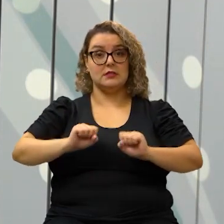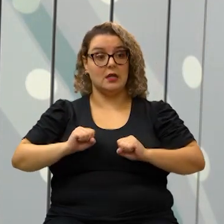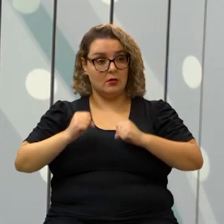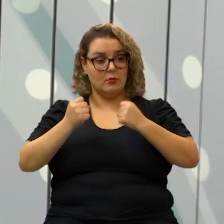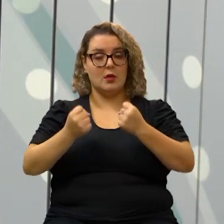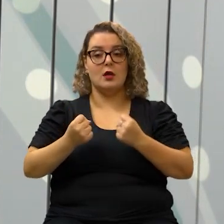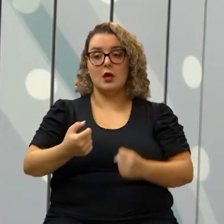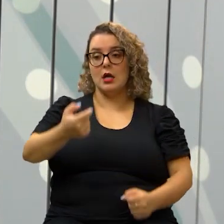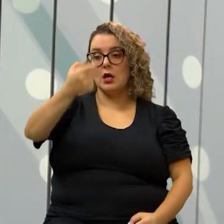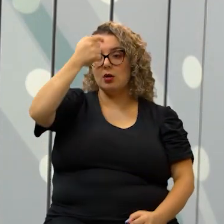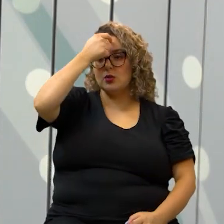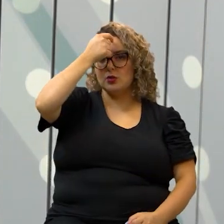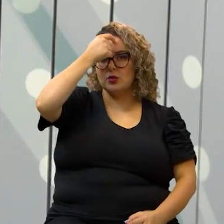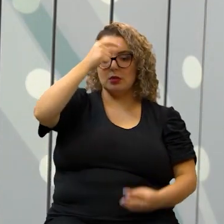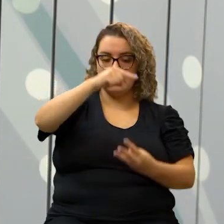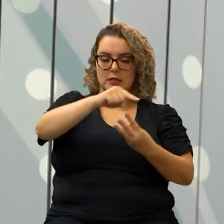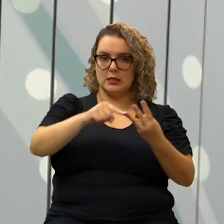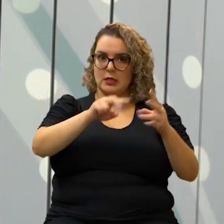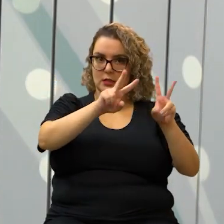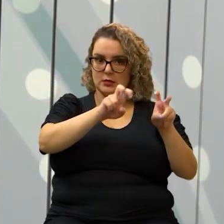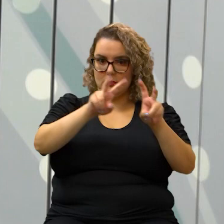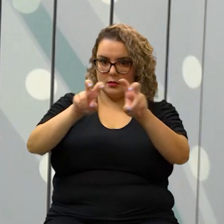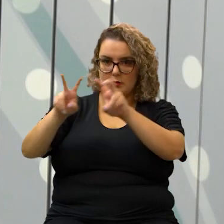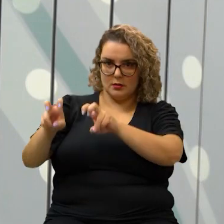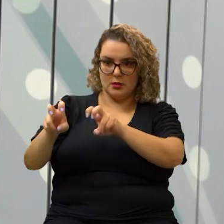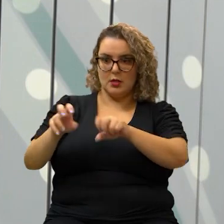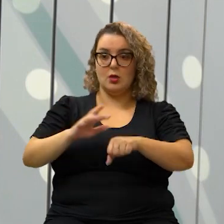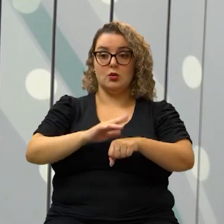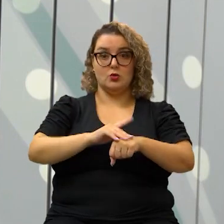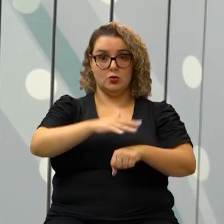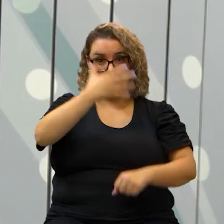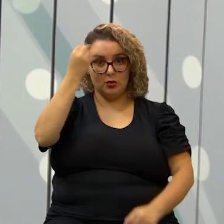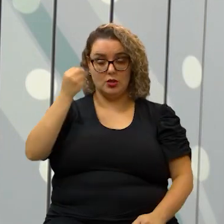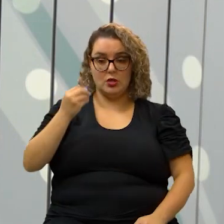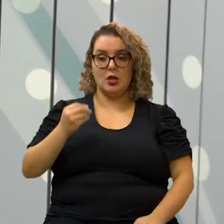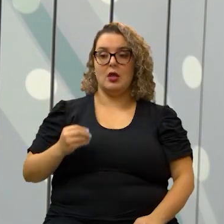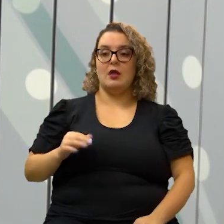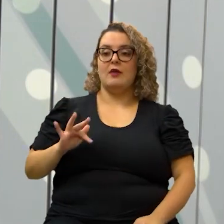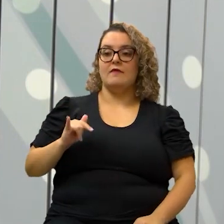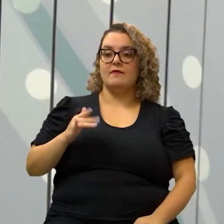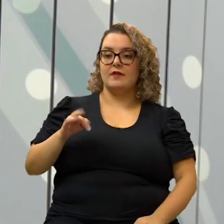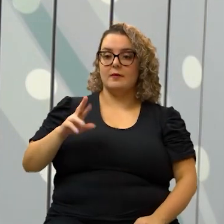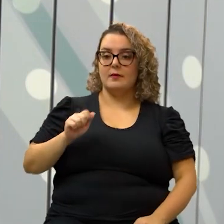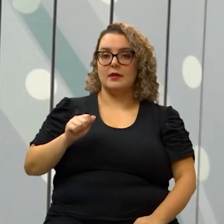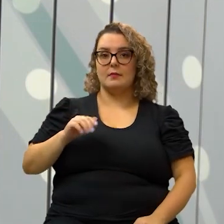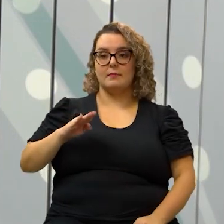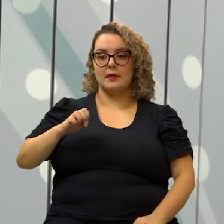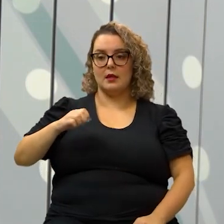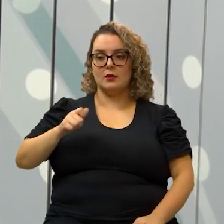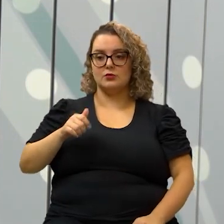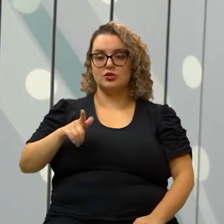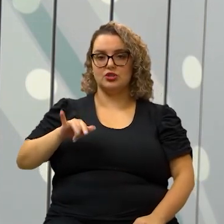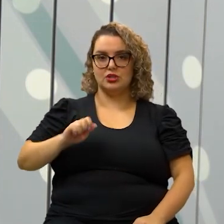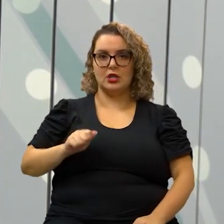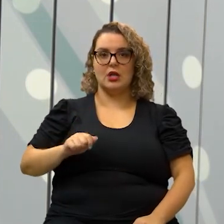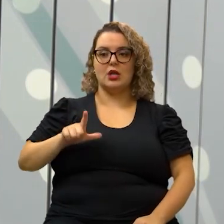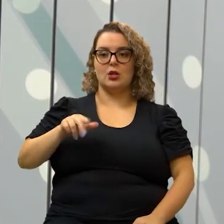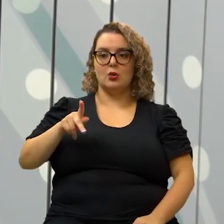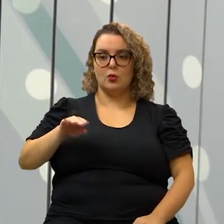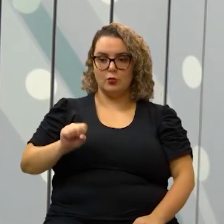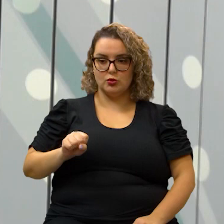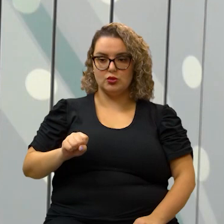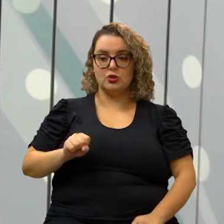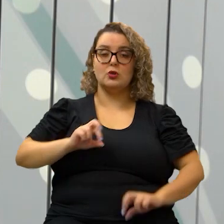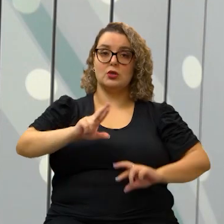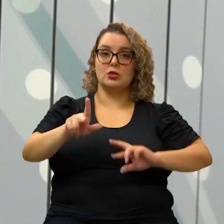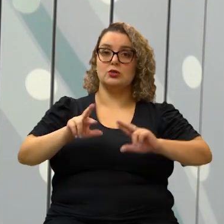dedicado à conscientização sobre 3 temas: doença de Alzheimer, fibromialgia e lúpus. Essas doenças